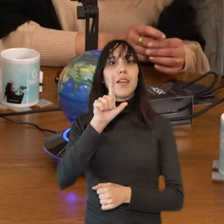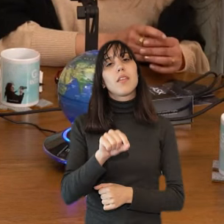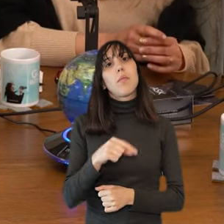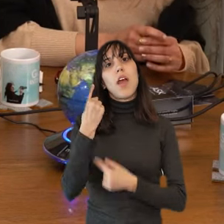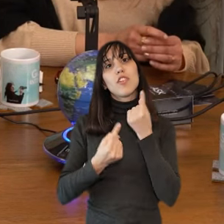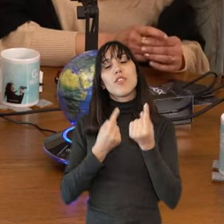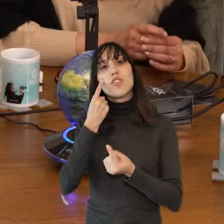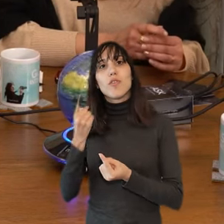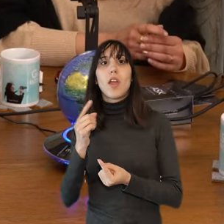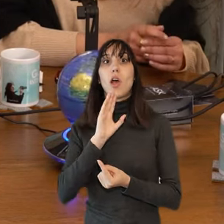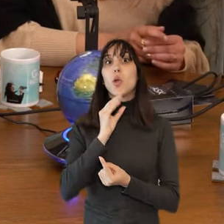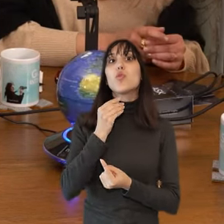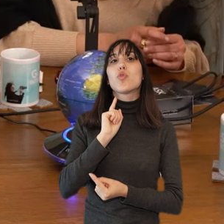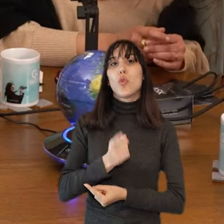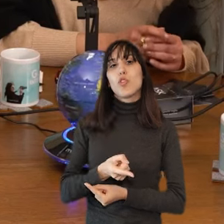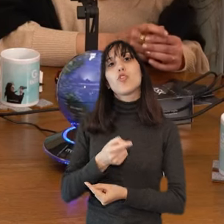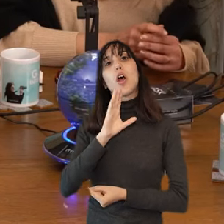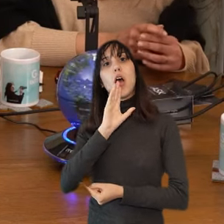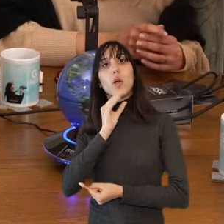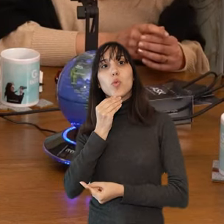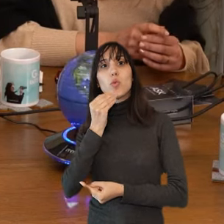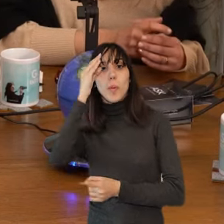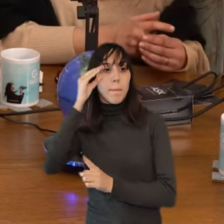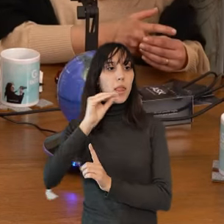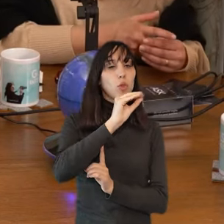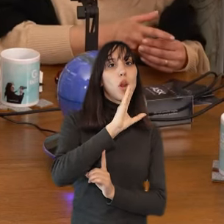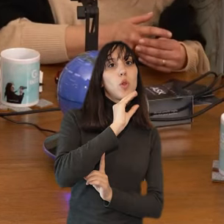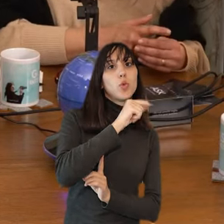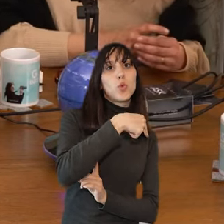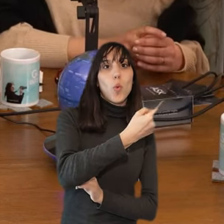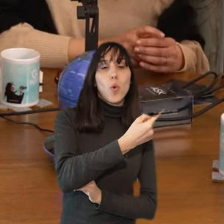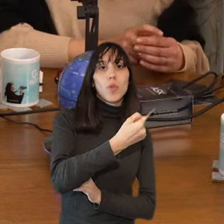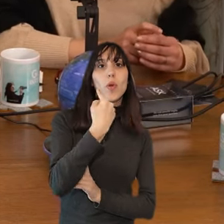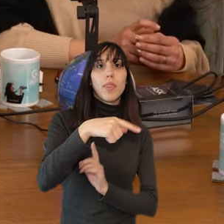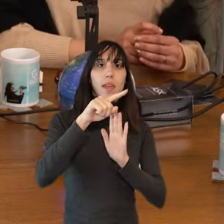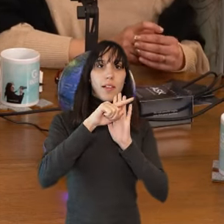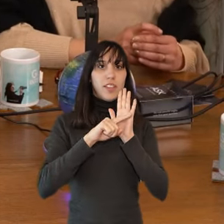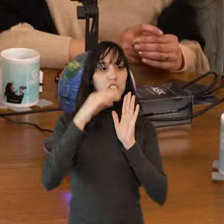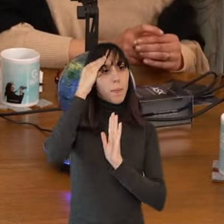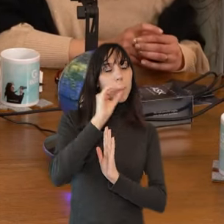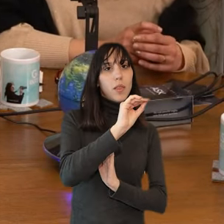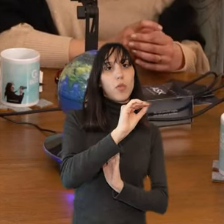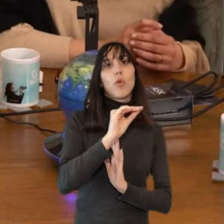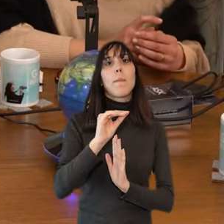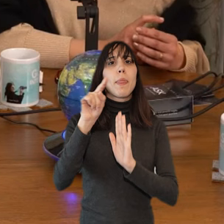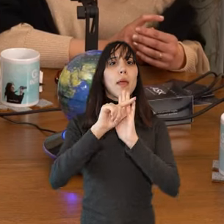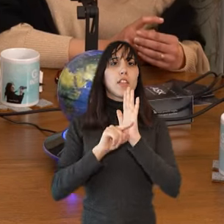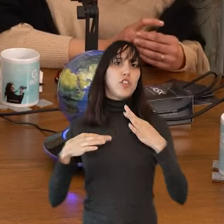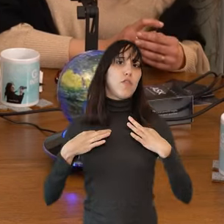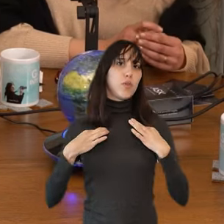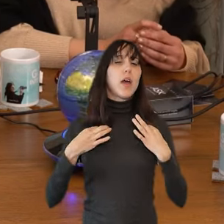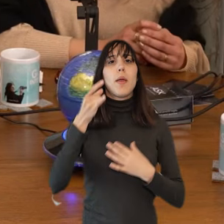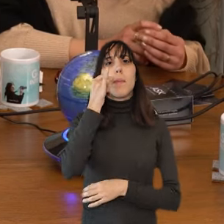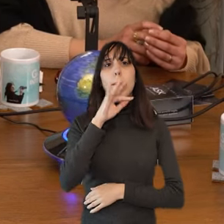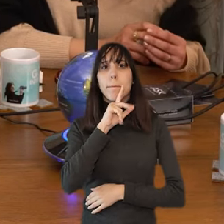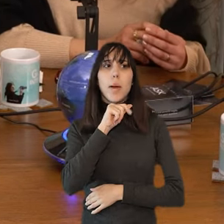que vemos muitas vezes os alunos são mentores de outros alunos né Nós temos uma lista de mentores que é uma lista de voluntários pais alunos